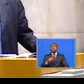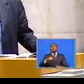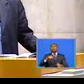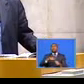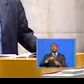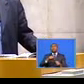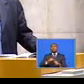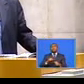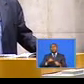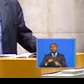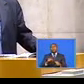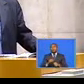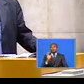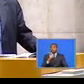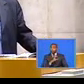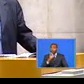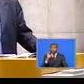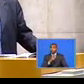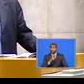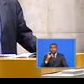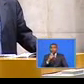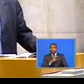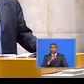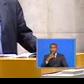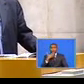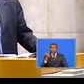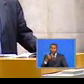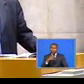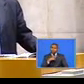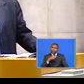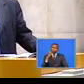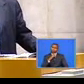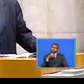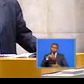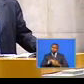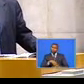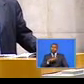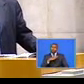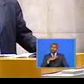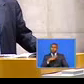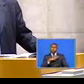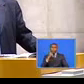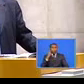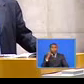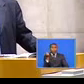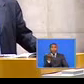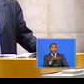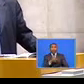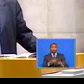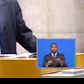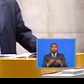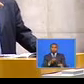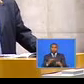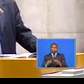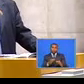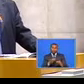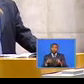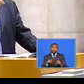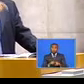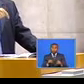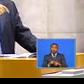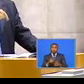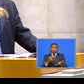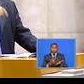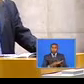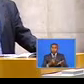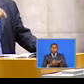fabricam emergências. É melhor ter emergência na cidade de São Paulo do que ter planejamento e compromisso,